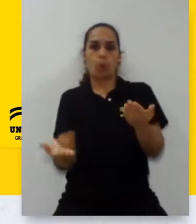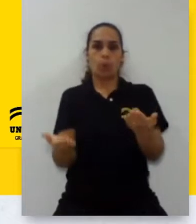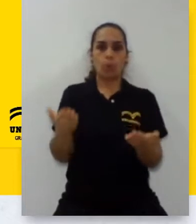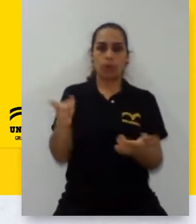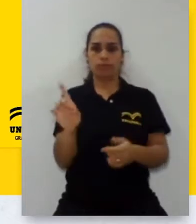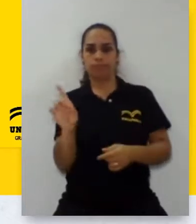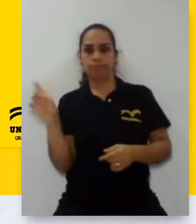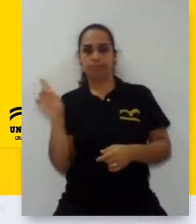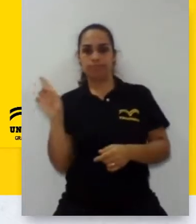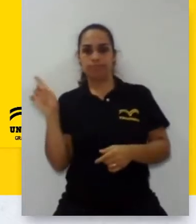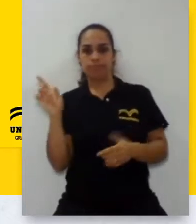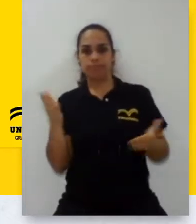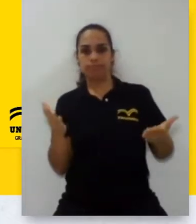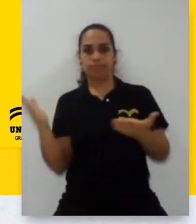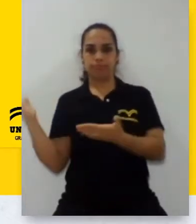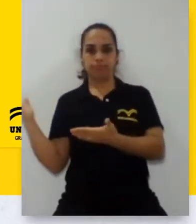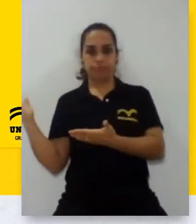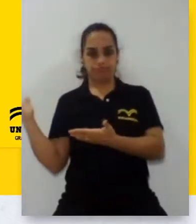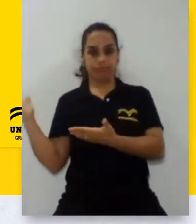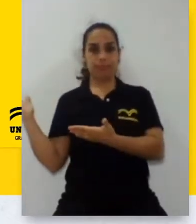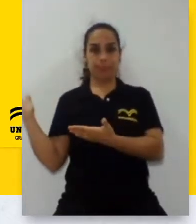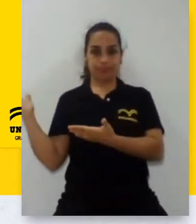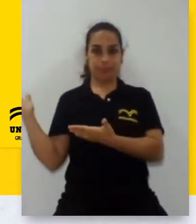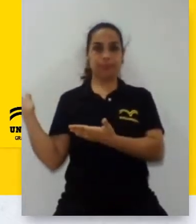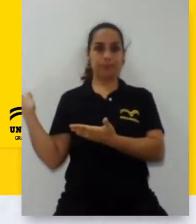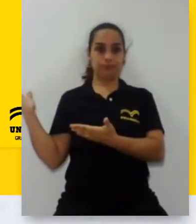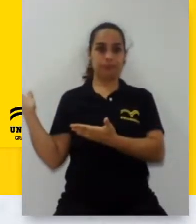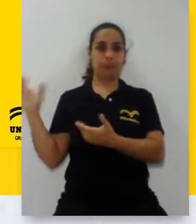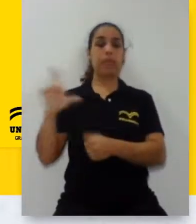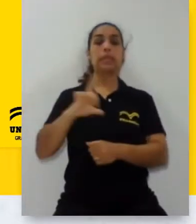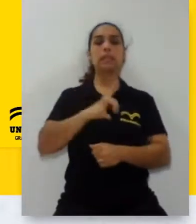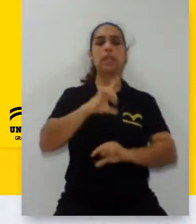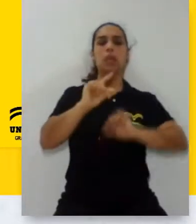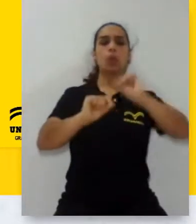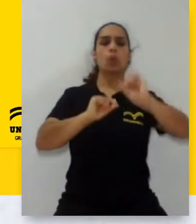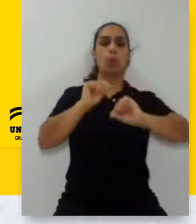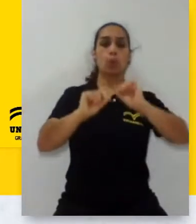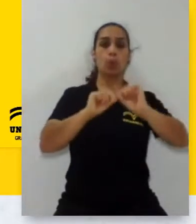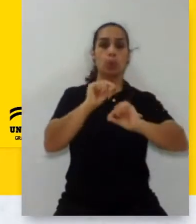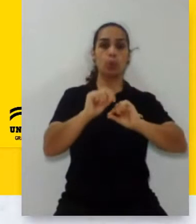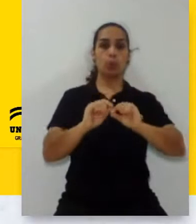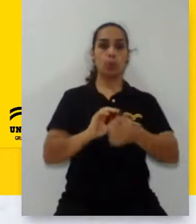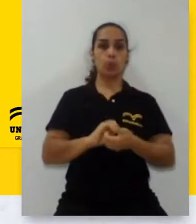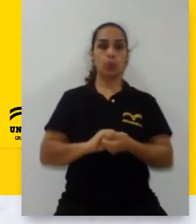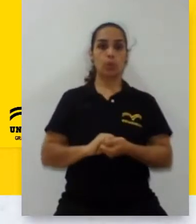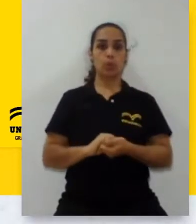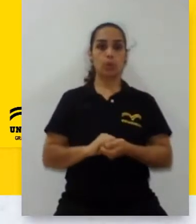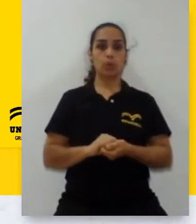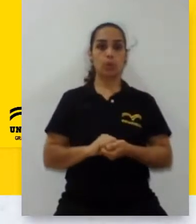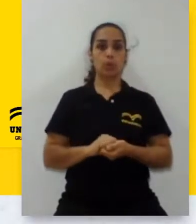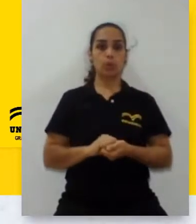calórica e gasto energético. O que eu quero dizer com isso? Não.